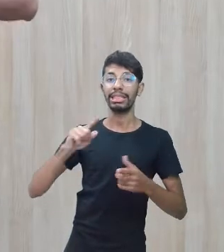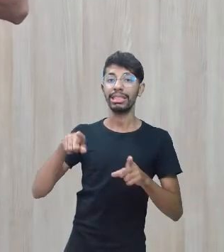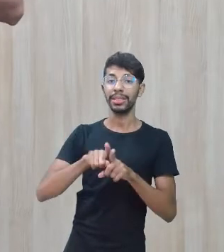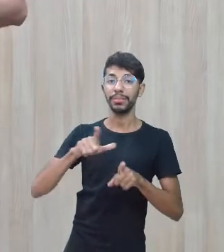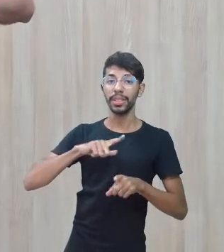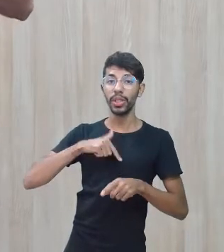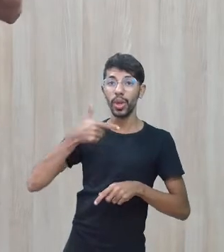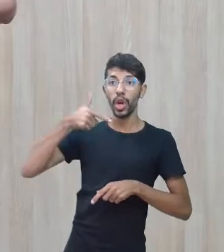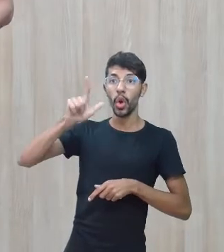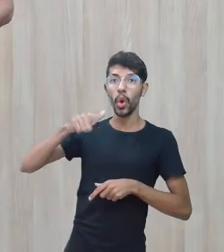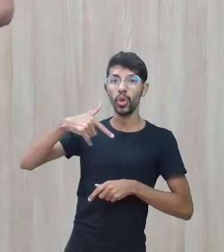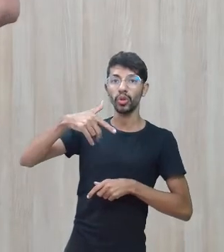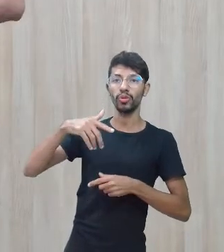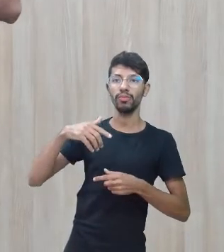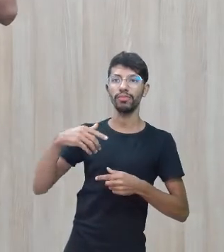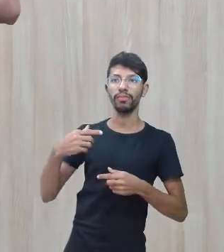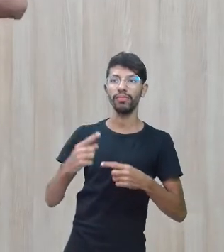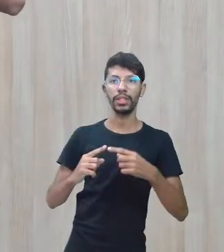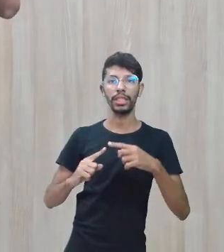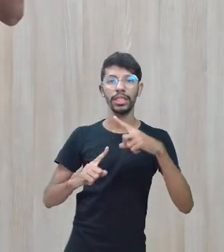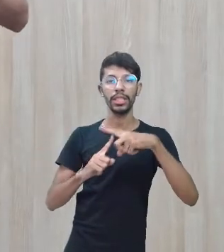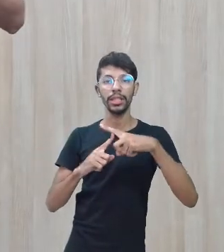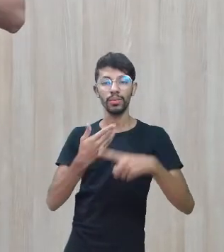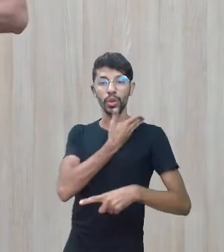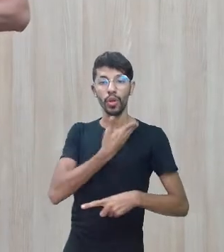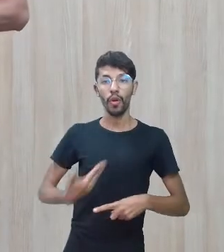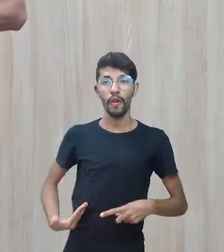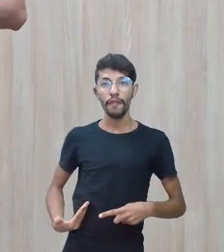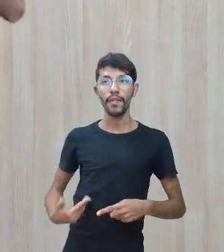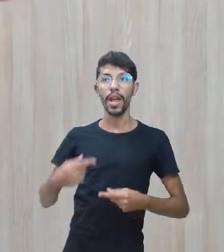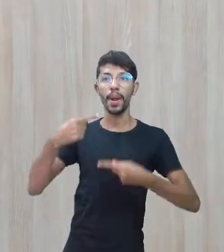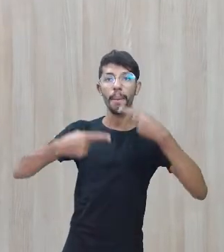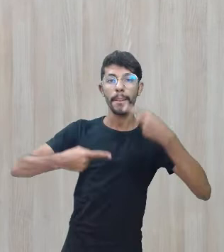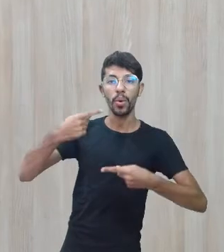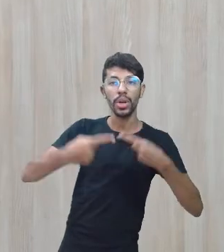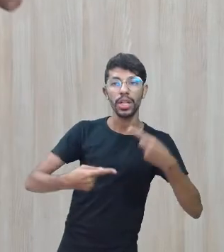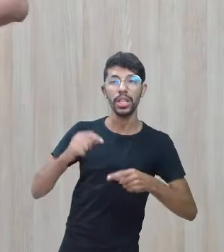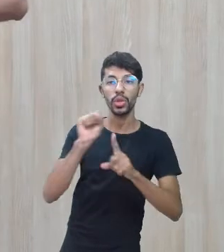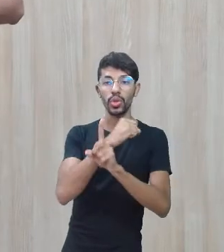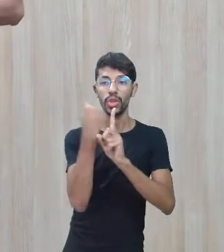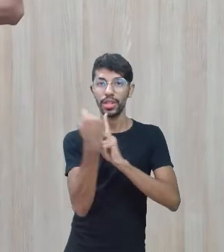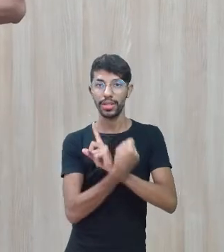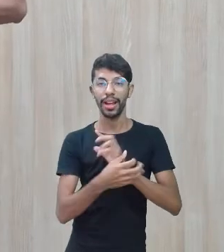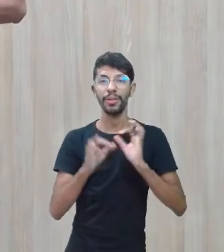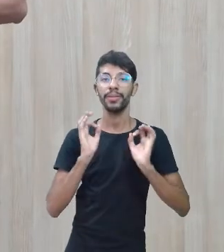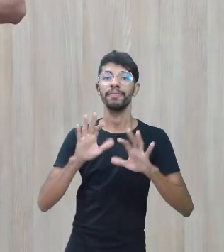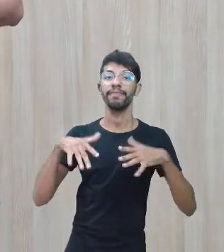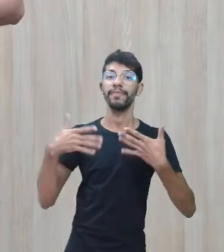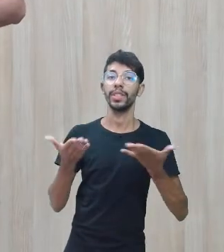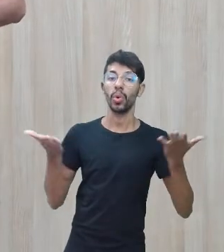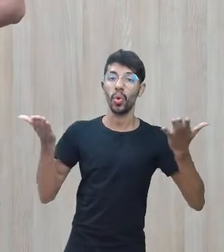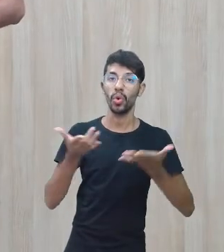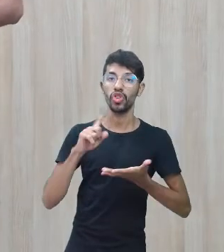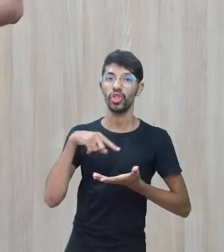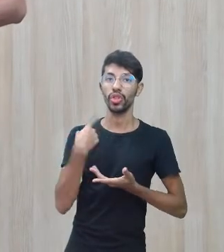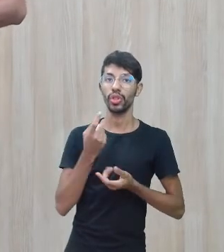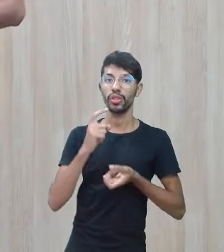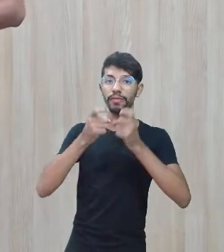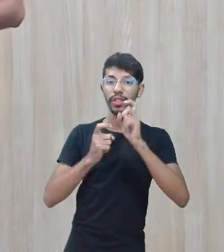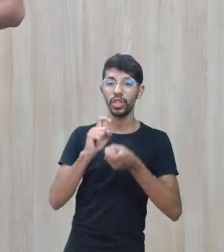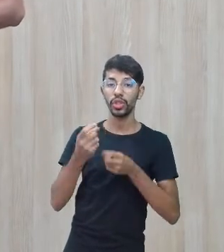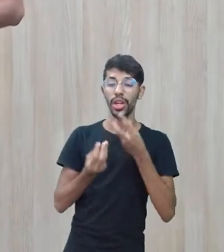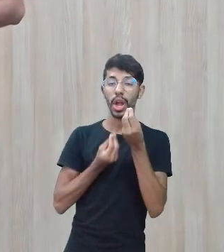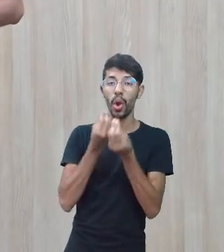cenário político, social, e são questões para as próximas aulas. Então, hoje a gente vai discutir como esse